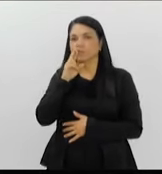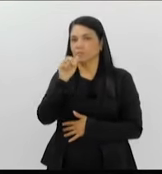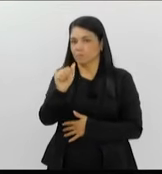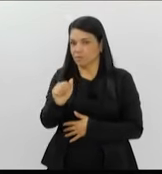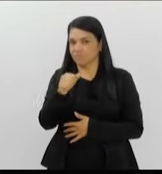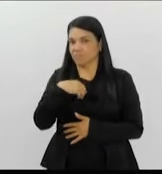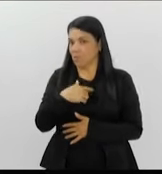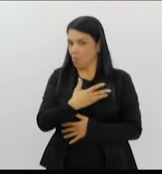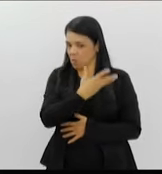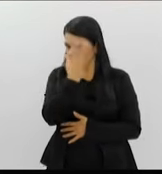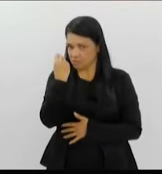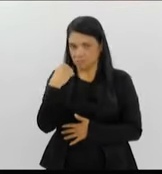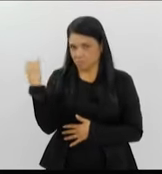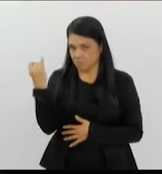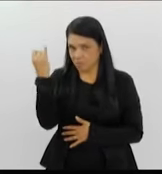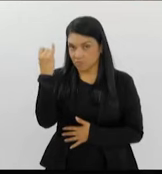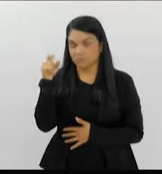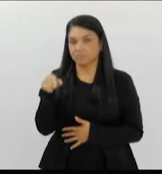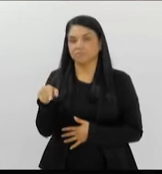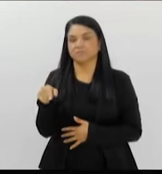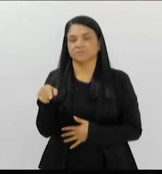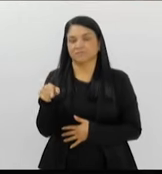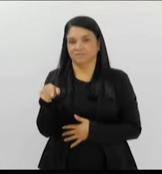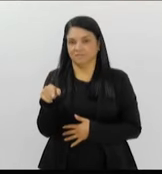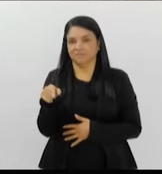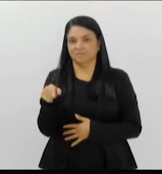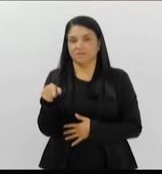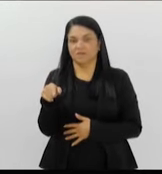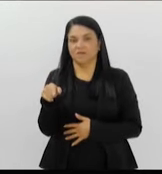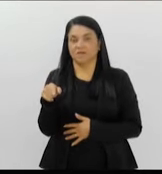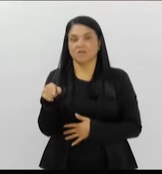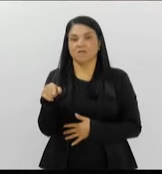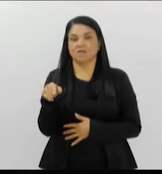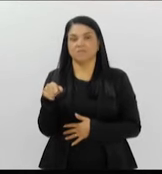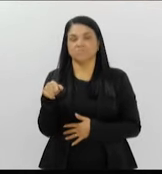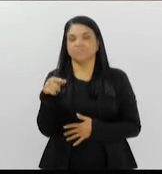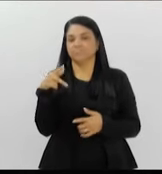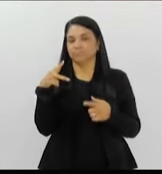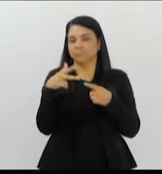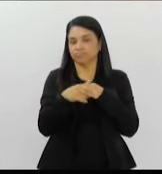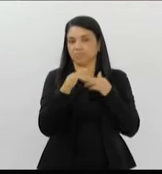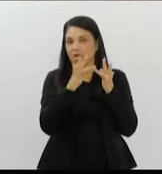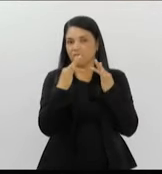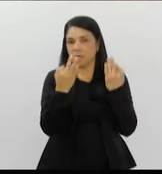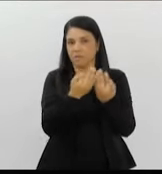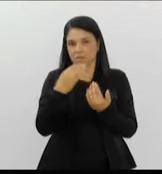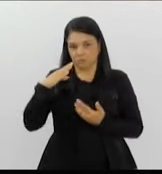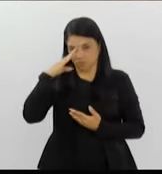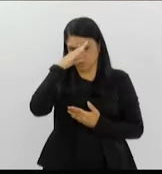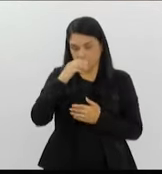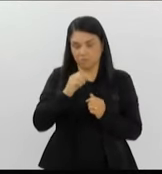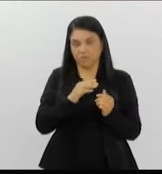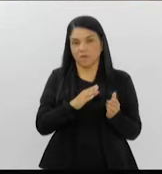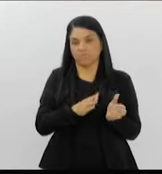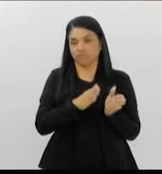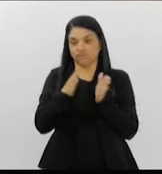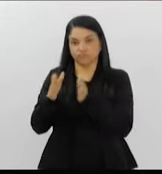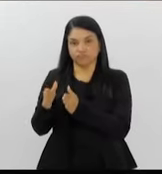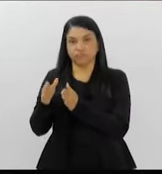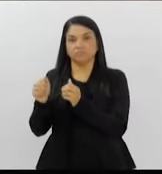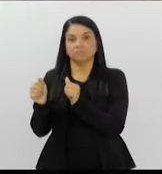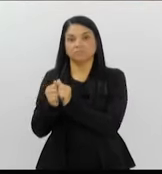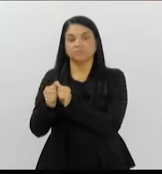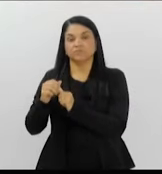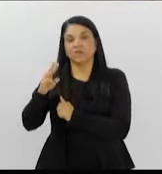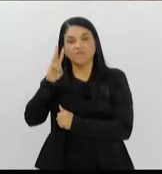gente não esquecer, ele rompeu com a família Bolsonaro para estar do lado do Witzel, naquele momento